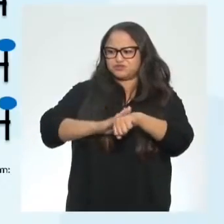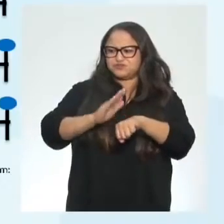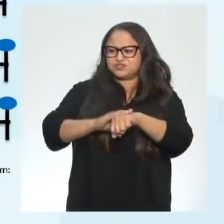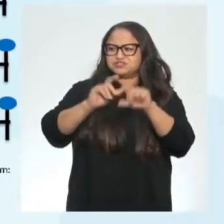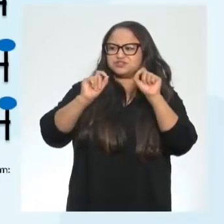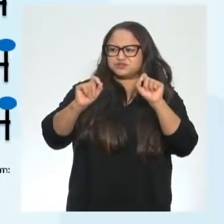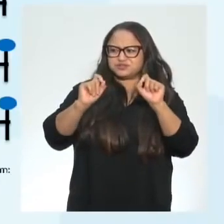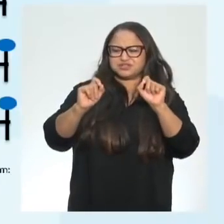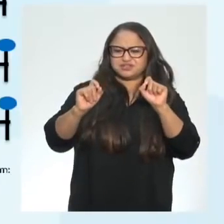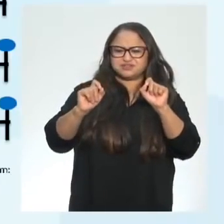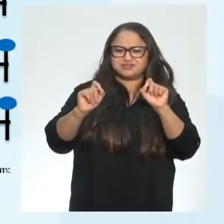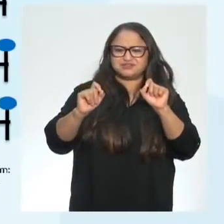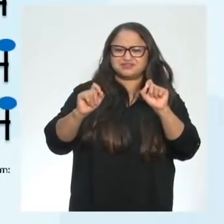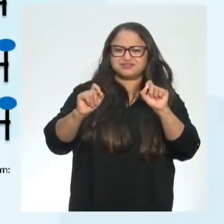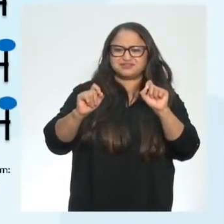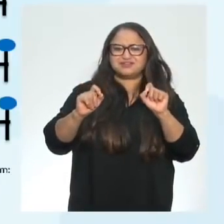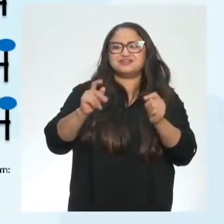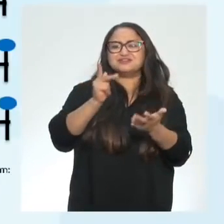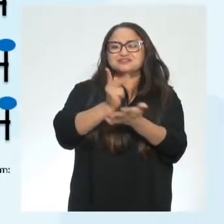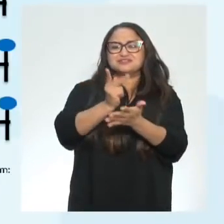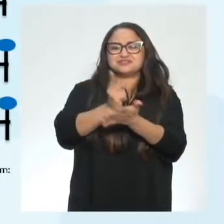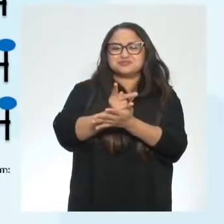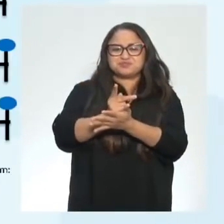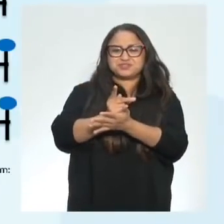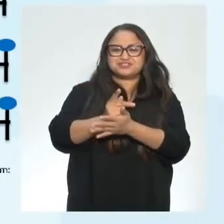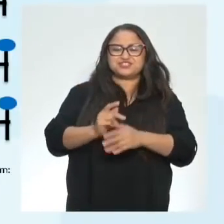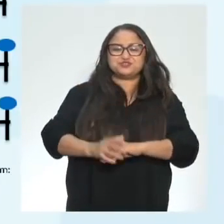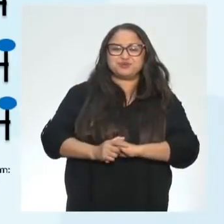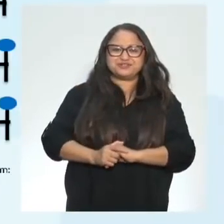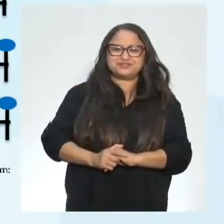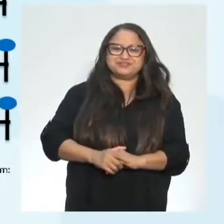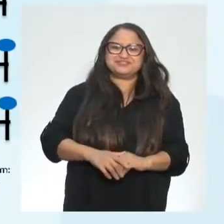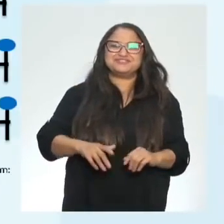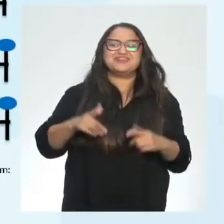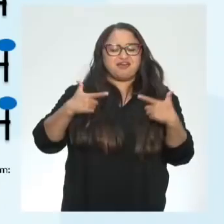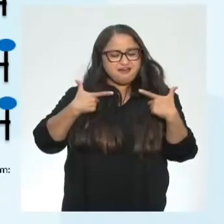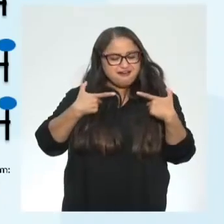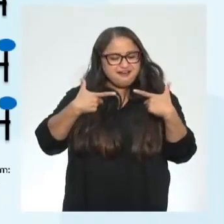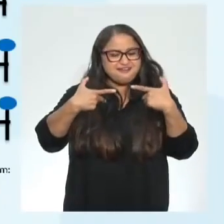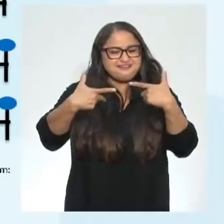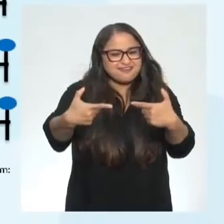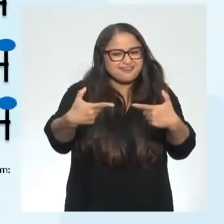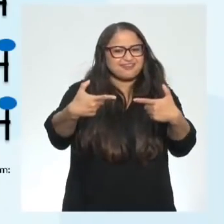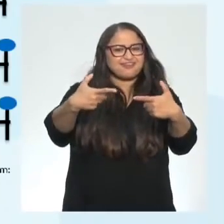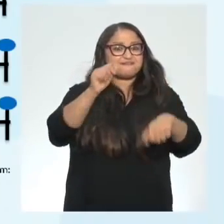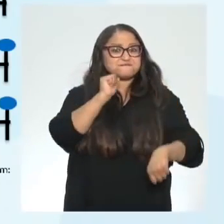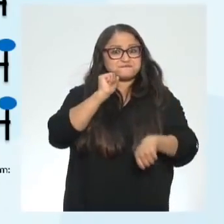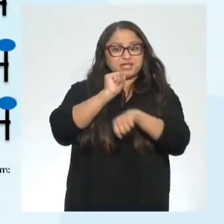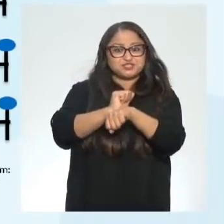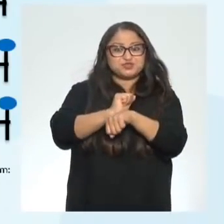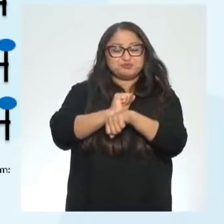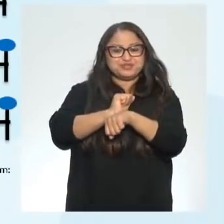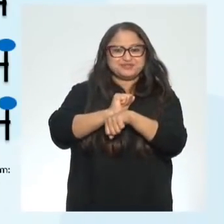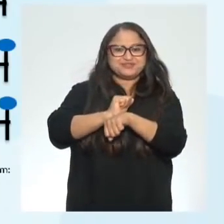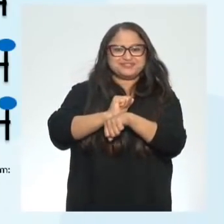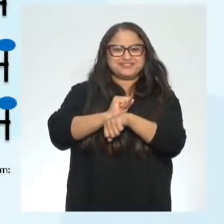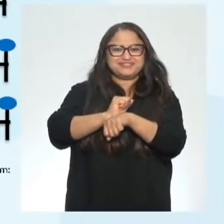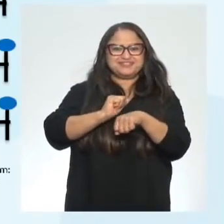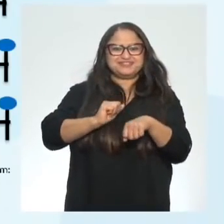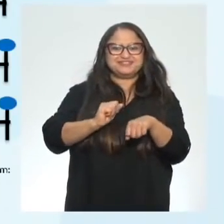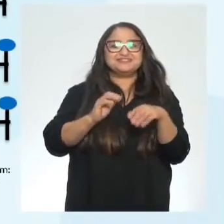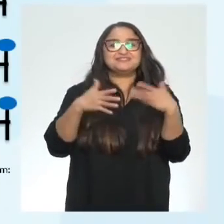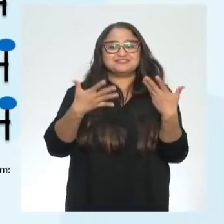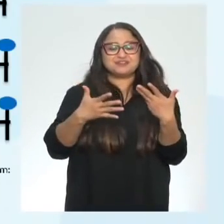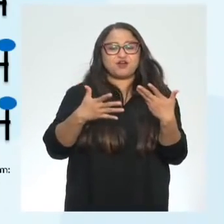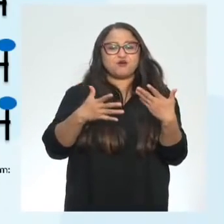avanço das tropas fosse muito lento, e que a guerra ficasse ali parada nas trincheiras. Esse